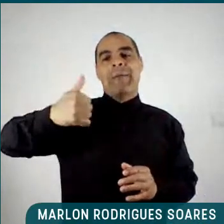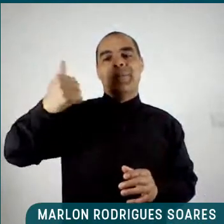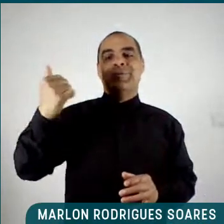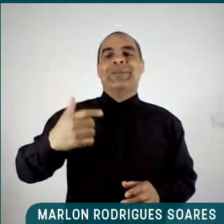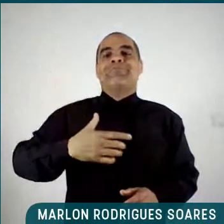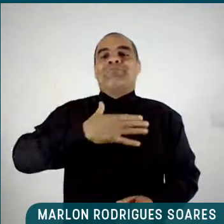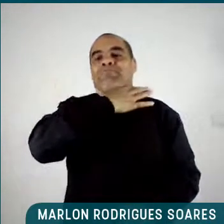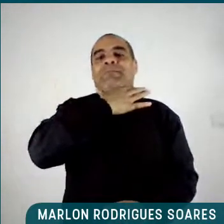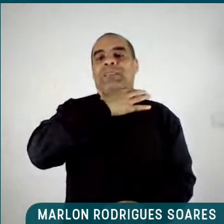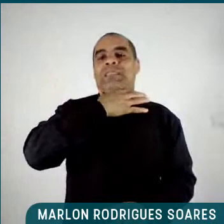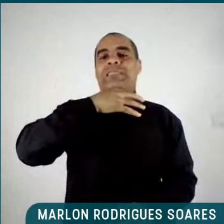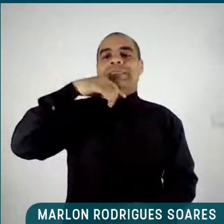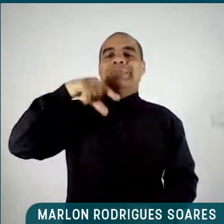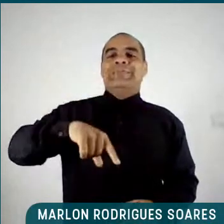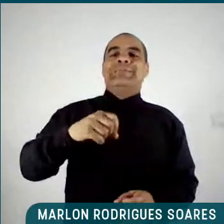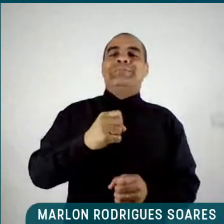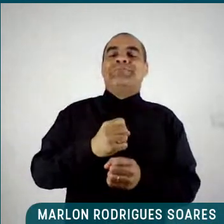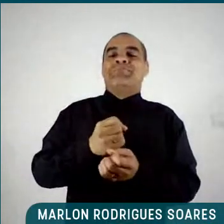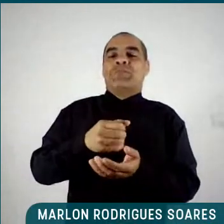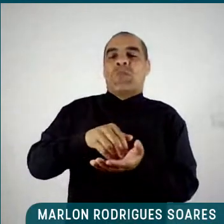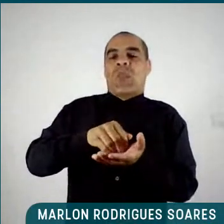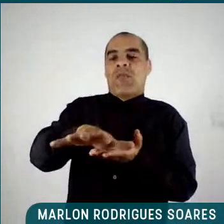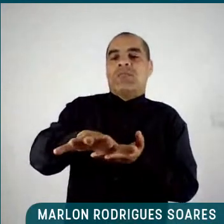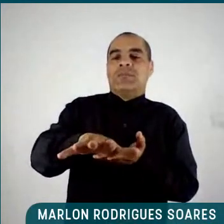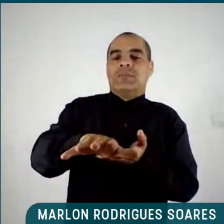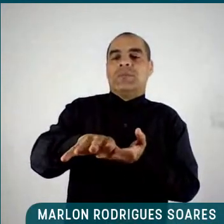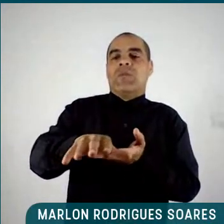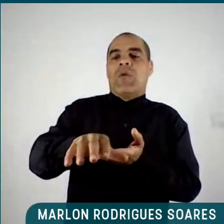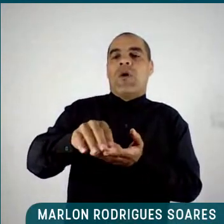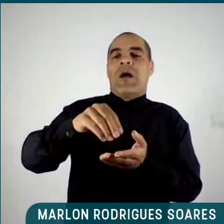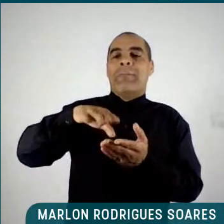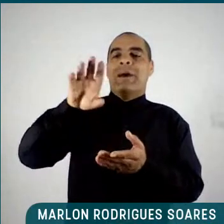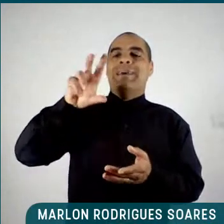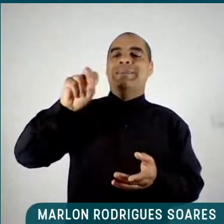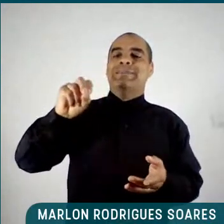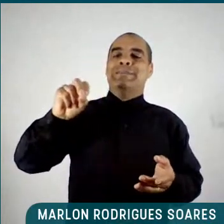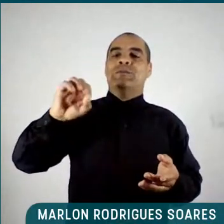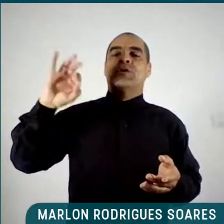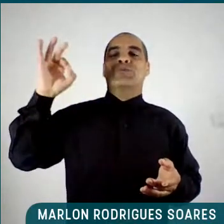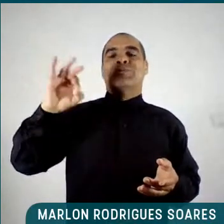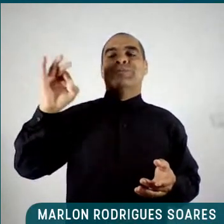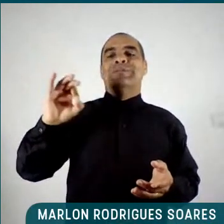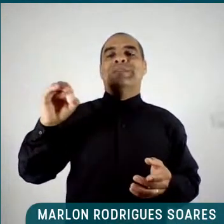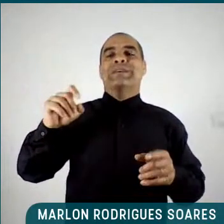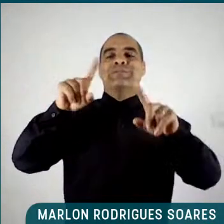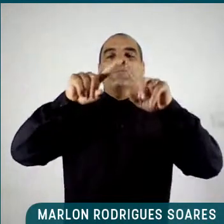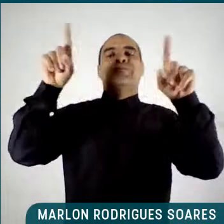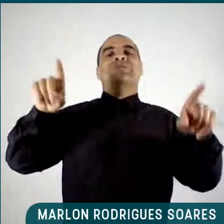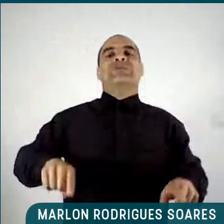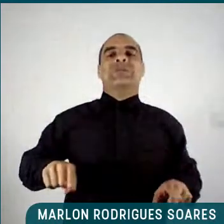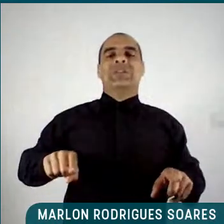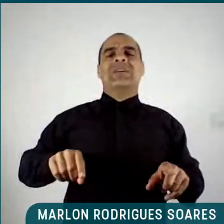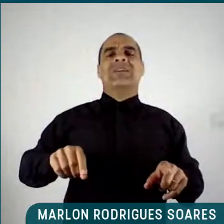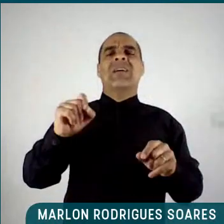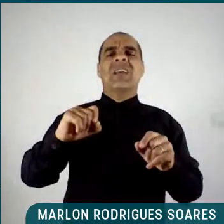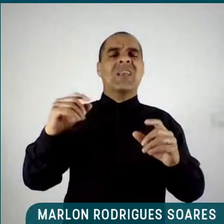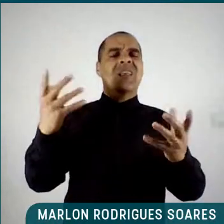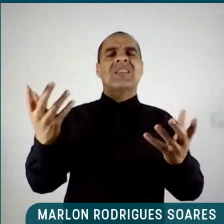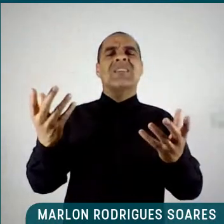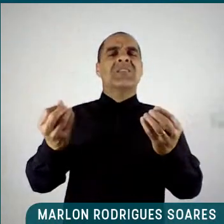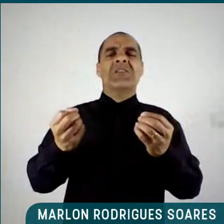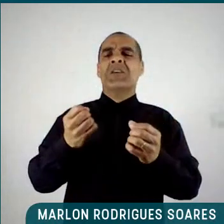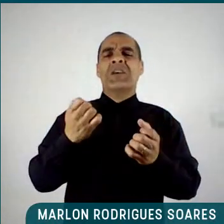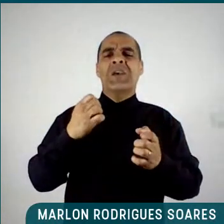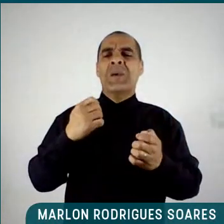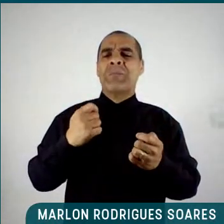mas So when financeira, we talk política, about 50% das pessoas são pobres. health Então, crisis, assim, que we are lógica que a talking gente vai about trabalhar companies numa